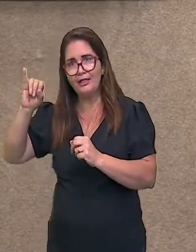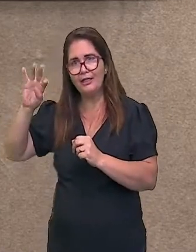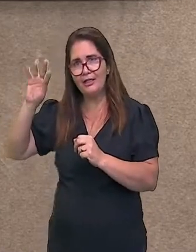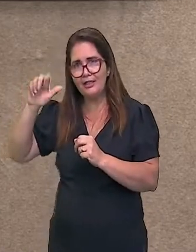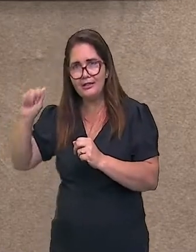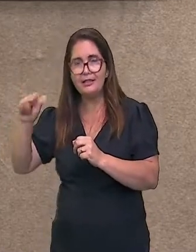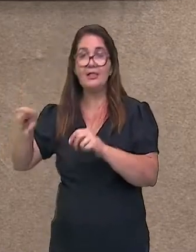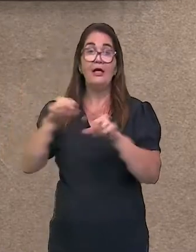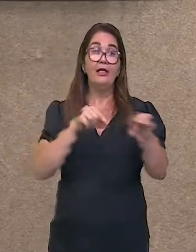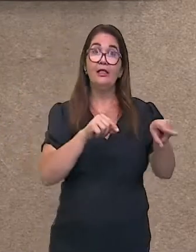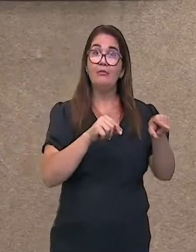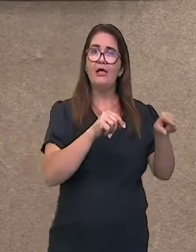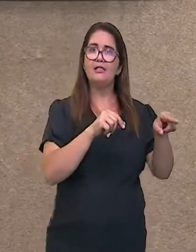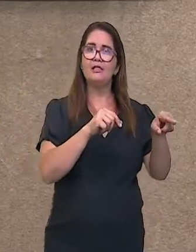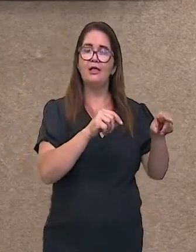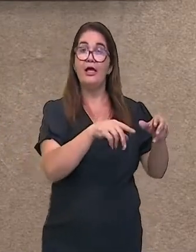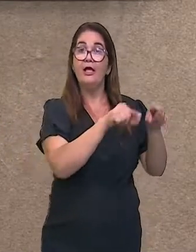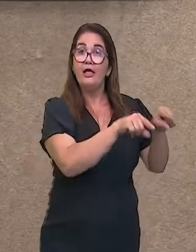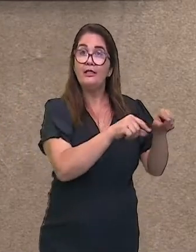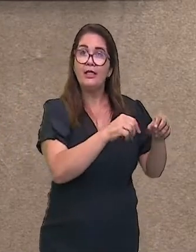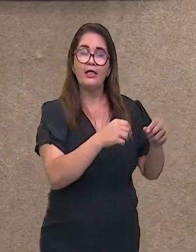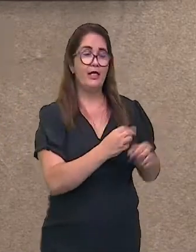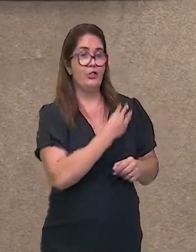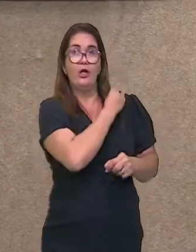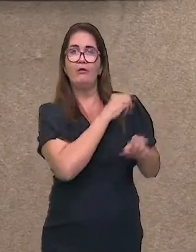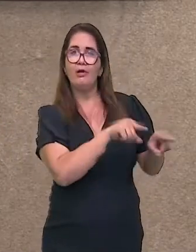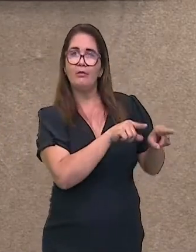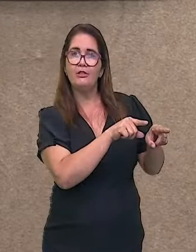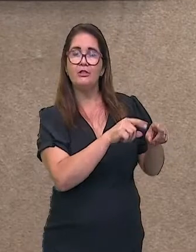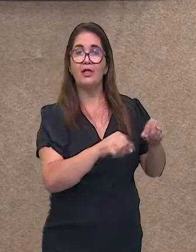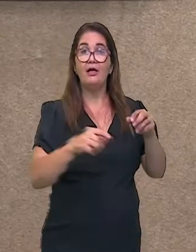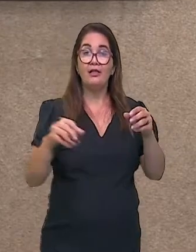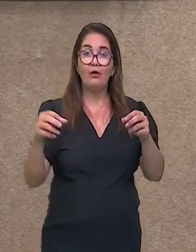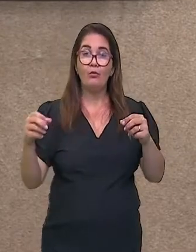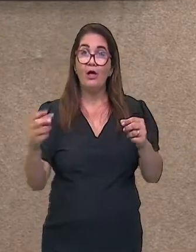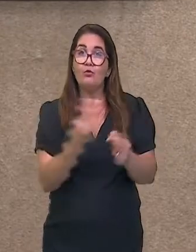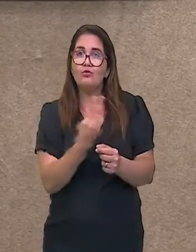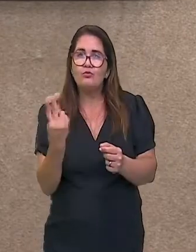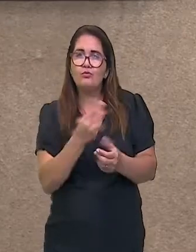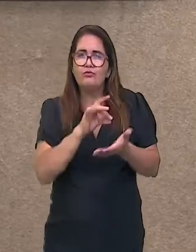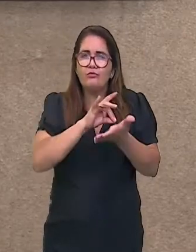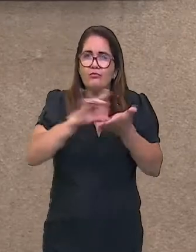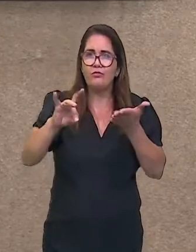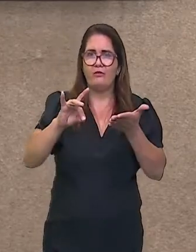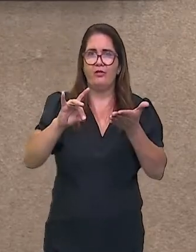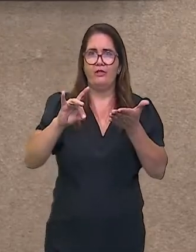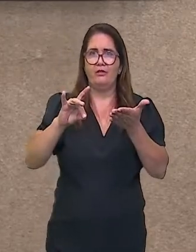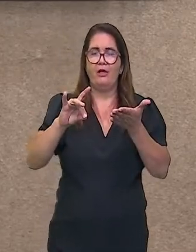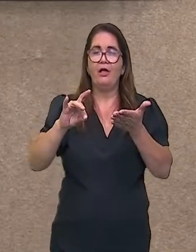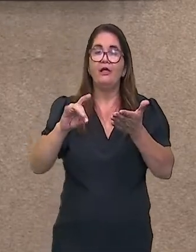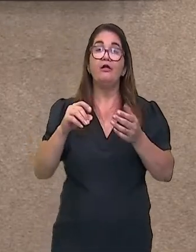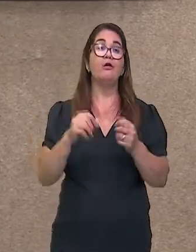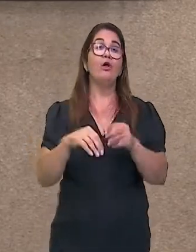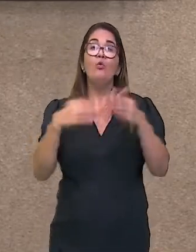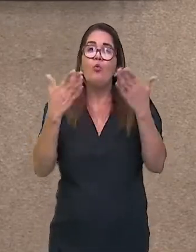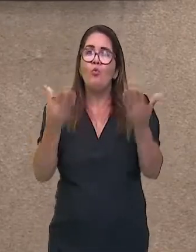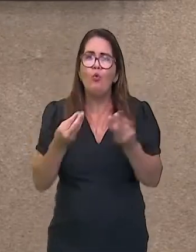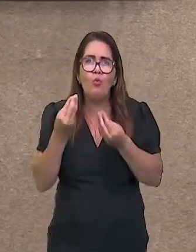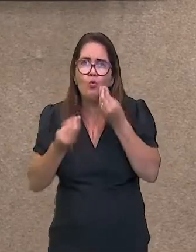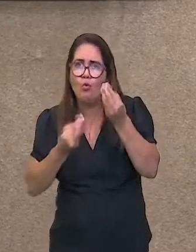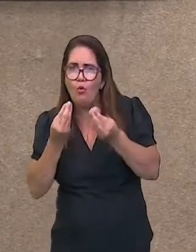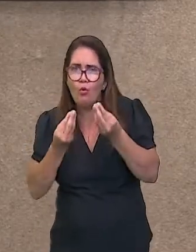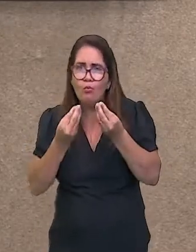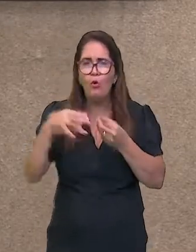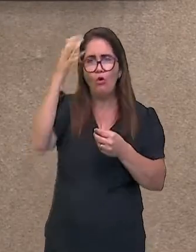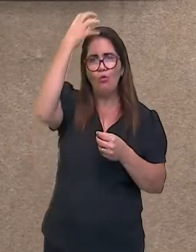Bósnia. O resultado da visita do arquiduque foi que Gavrilo Princip, um membro de um movimento